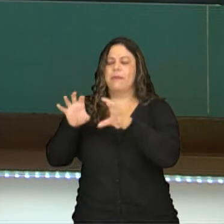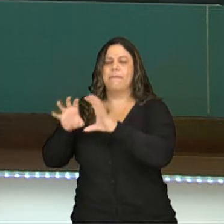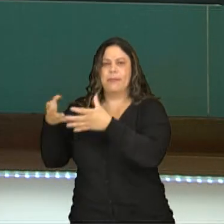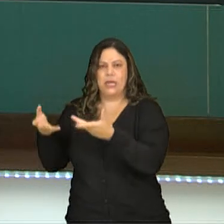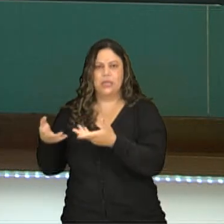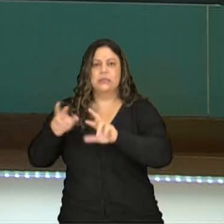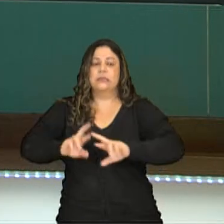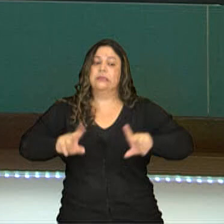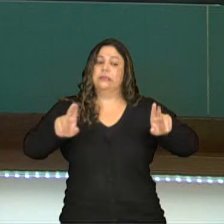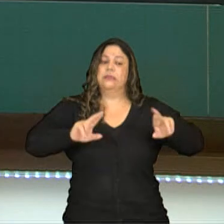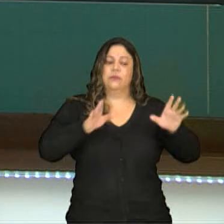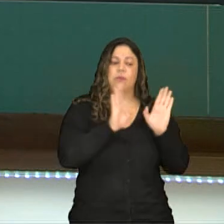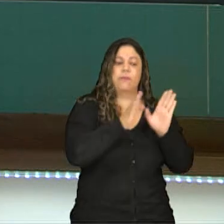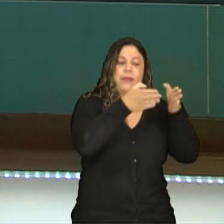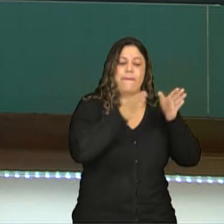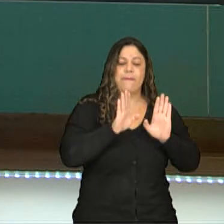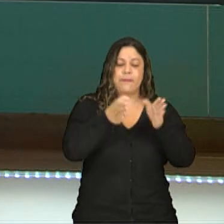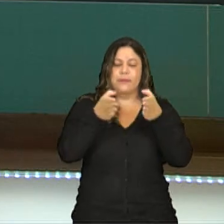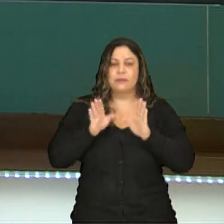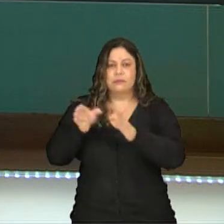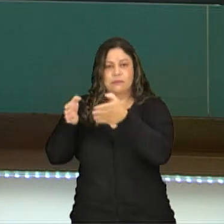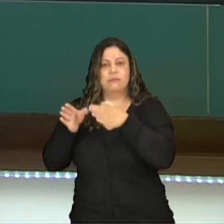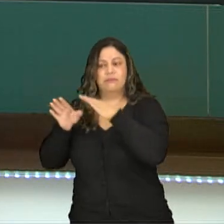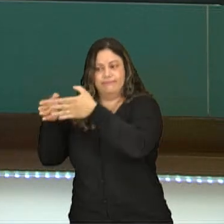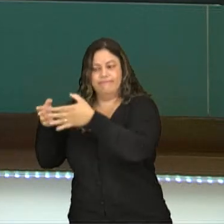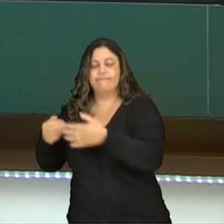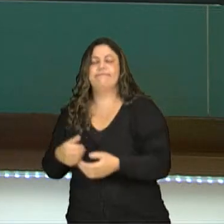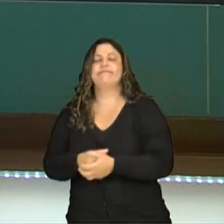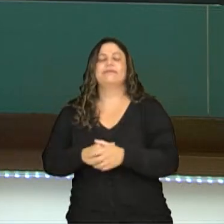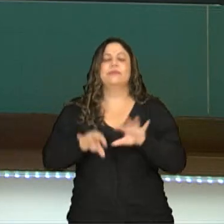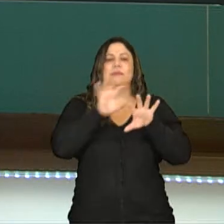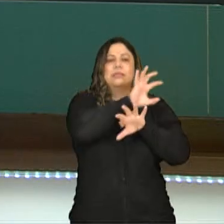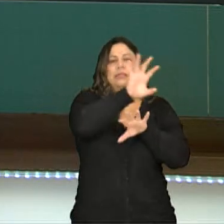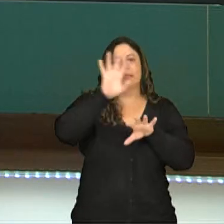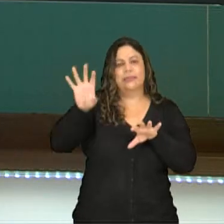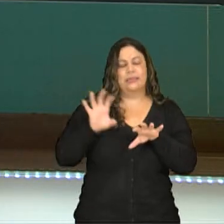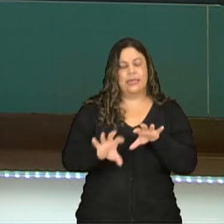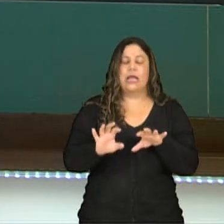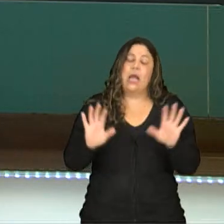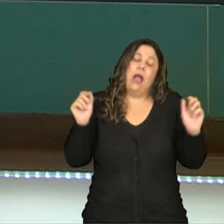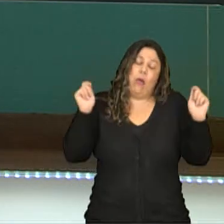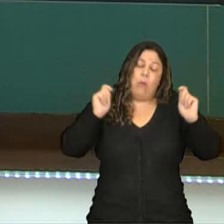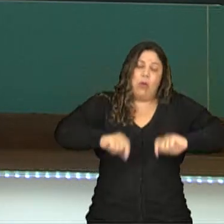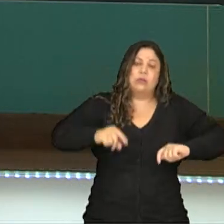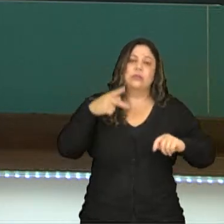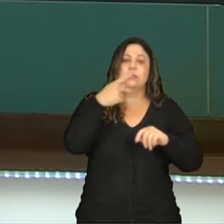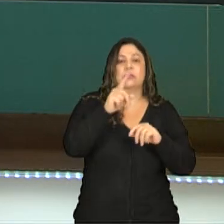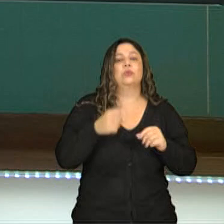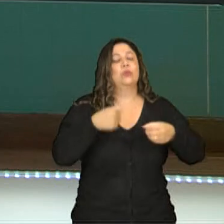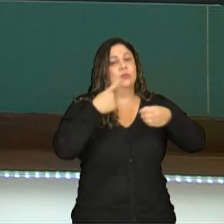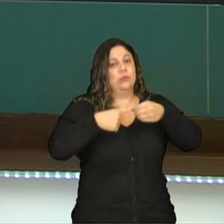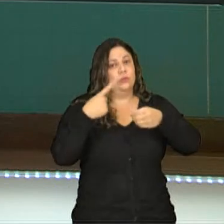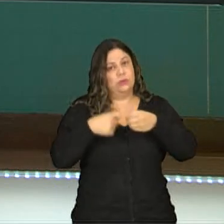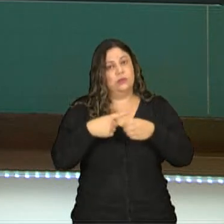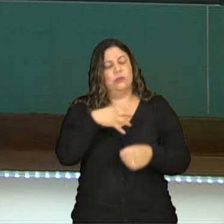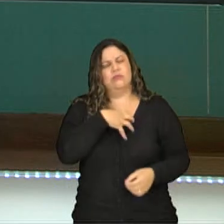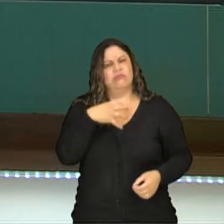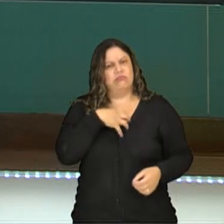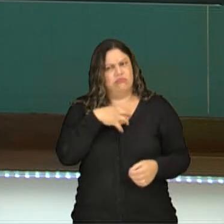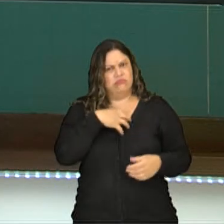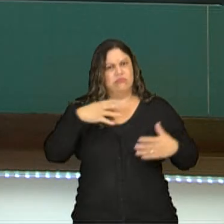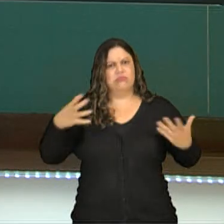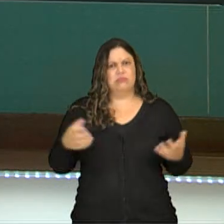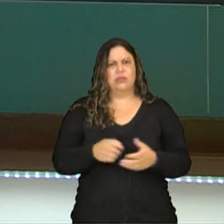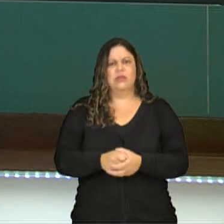nas diferenças de cada região. Então, por exemplo, pode ser que lá na sua cidade, uma maneira de jogar